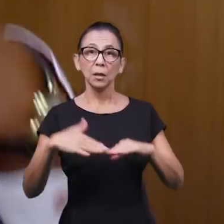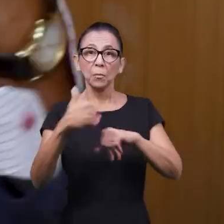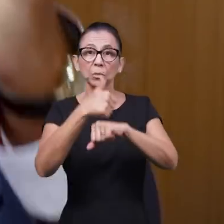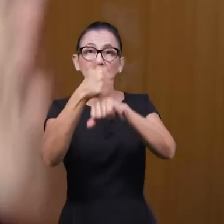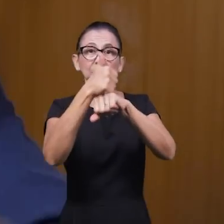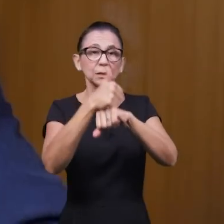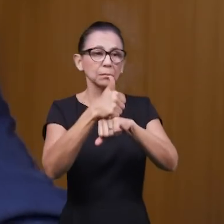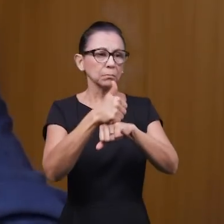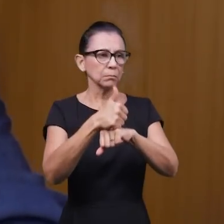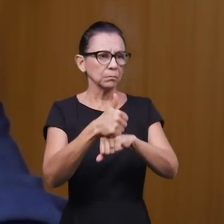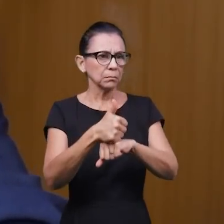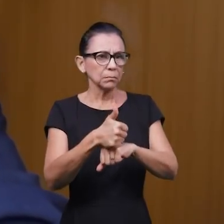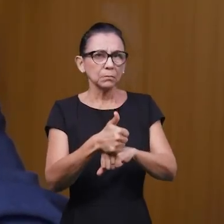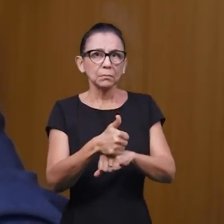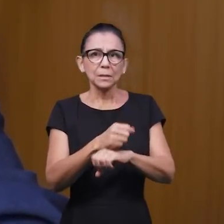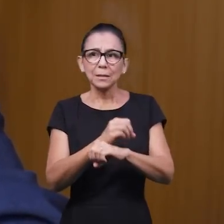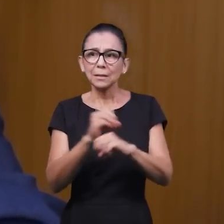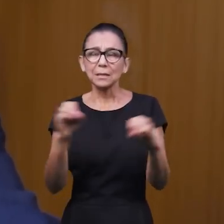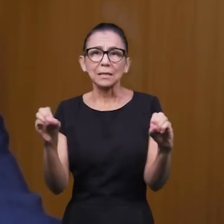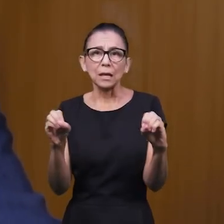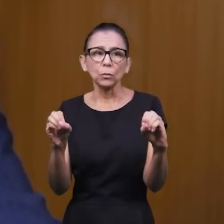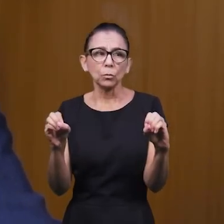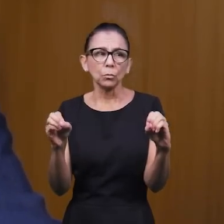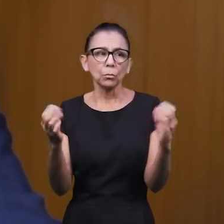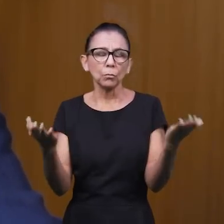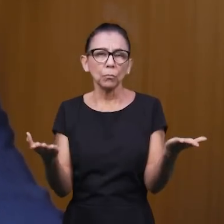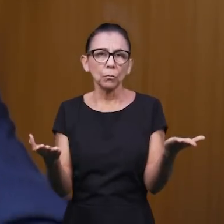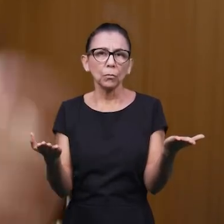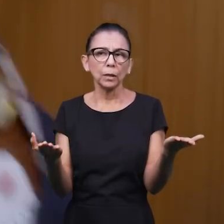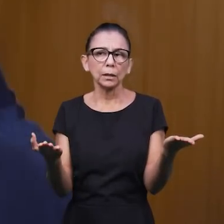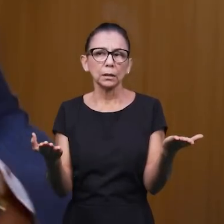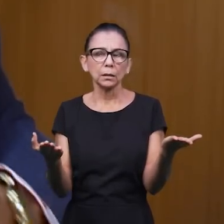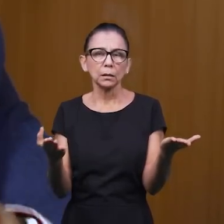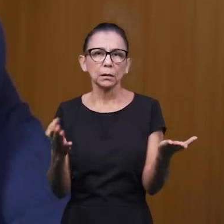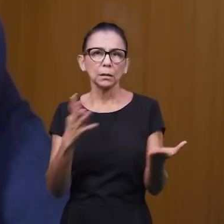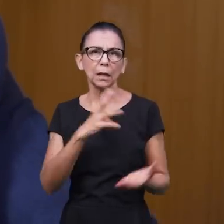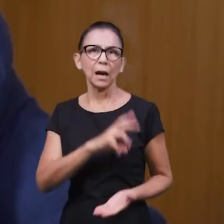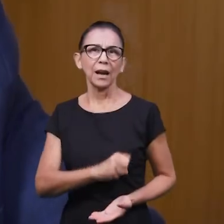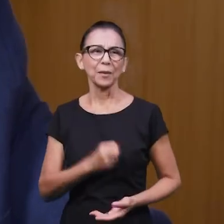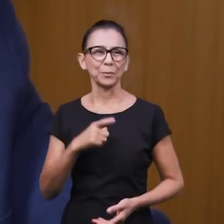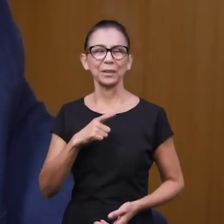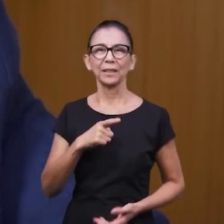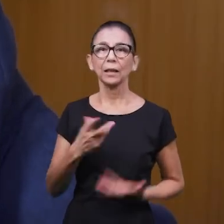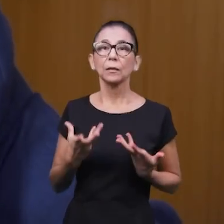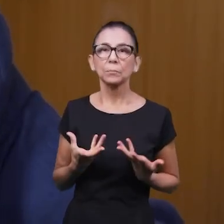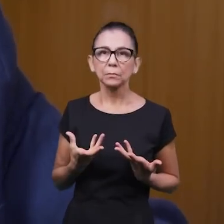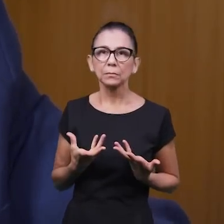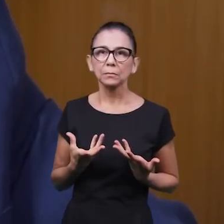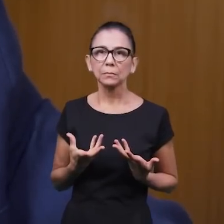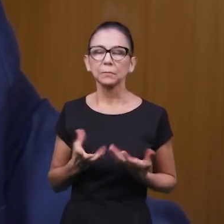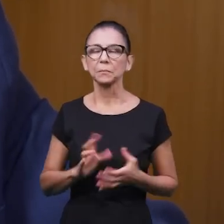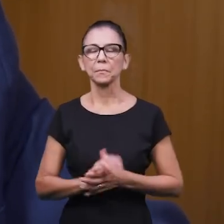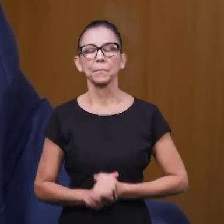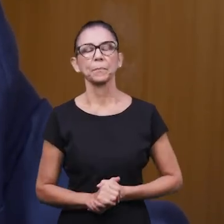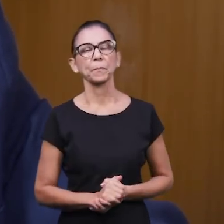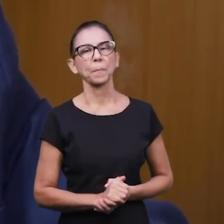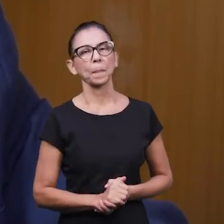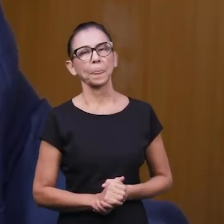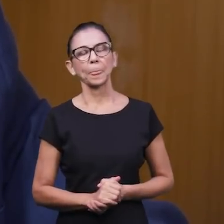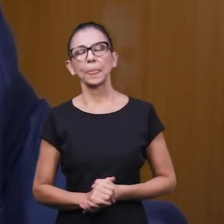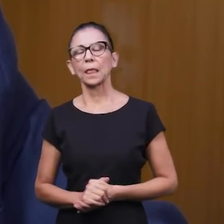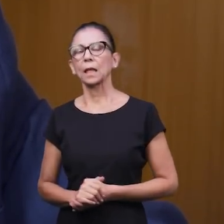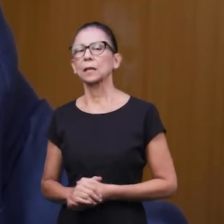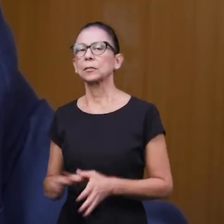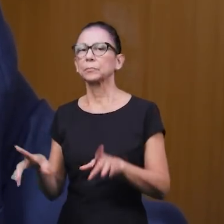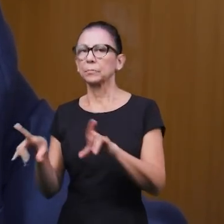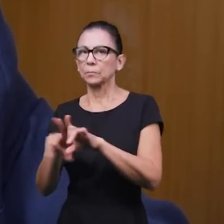sabe, não tem nada. Aí já está com o sentimental, inverte essa ordem. Interessante que aqui em Gênesis 24:63